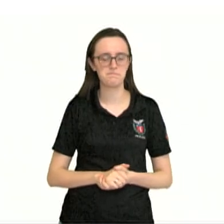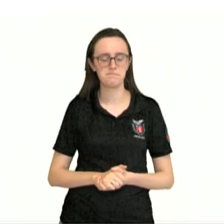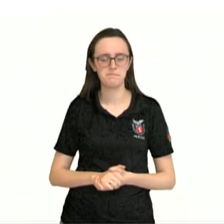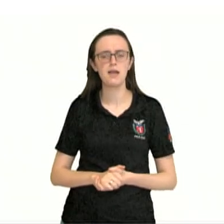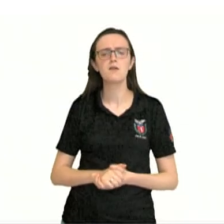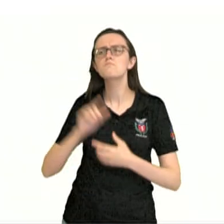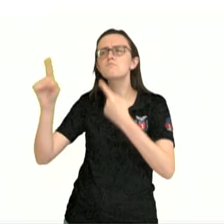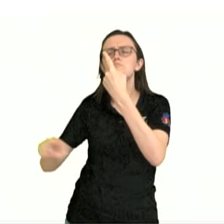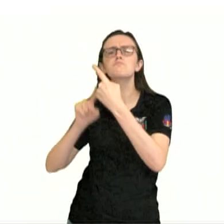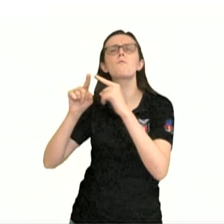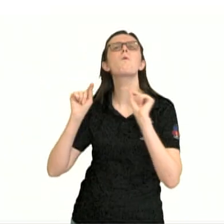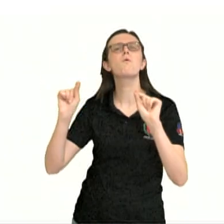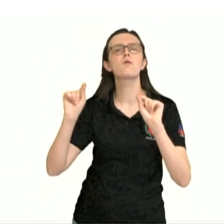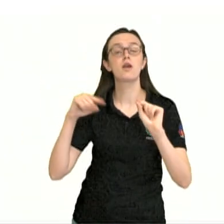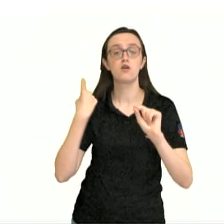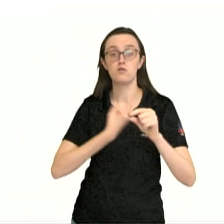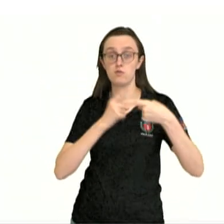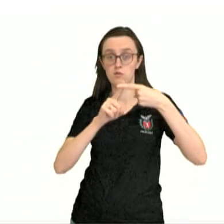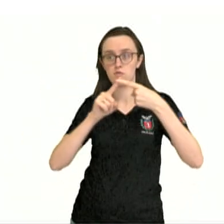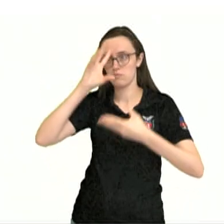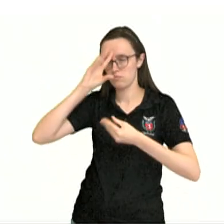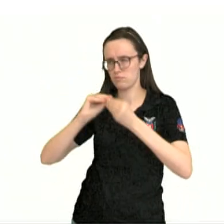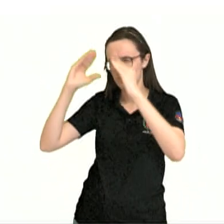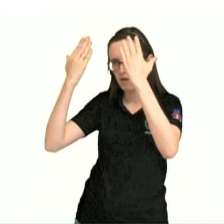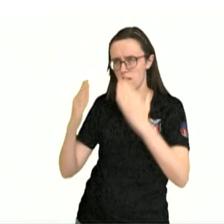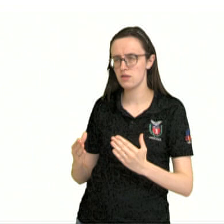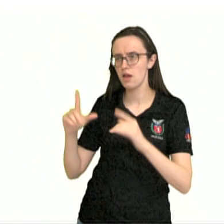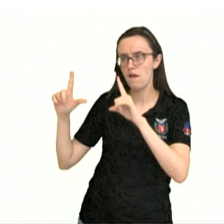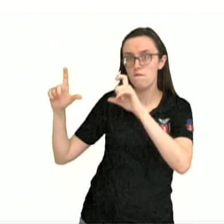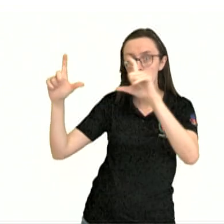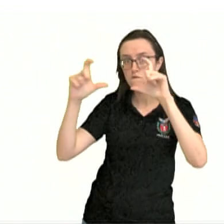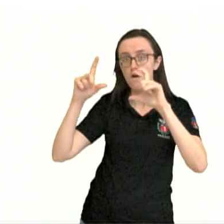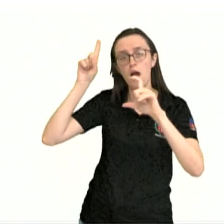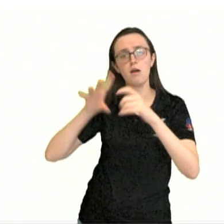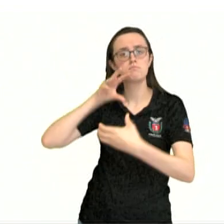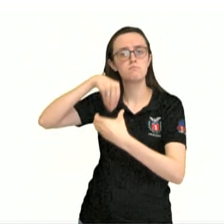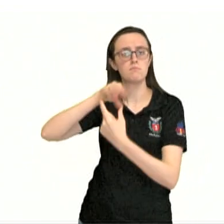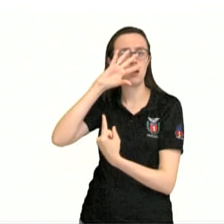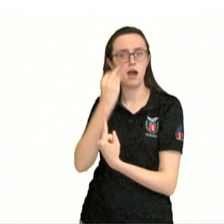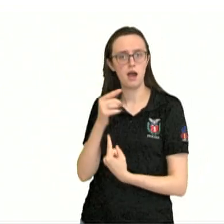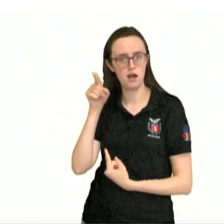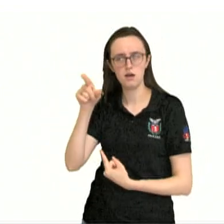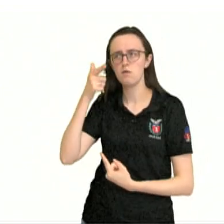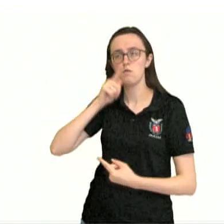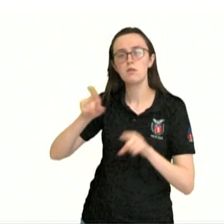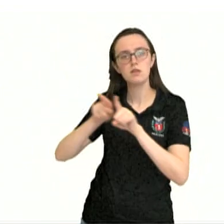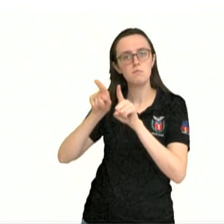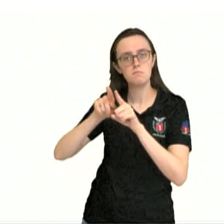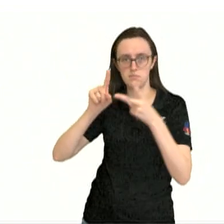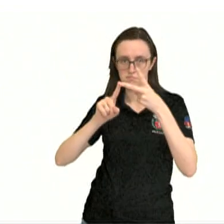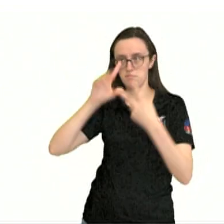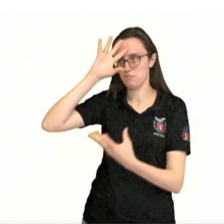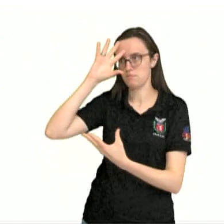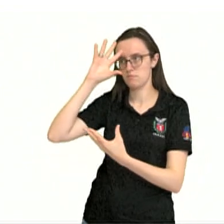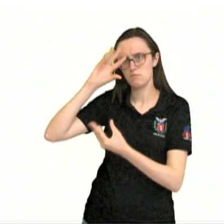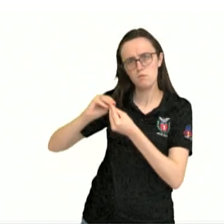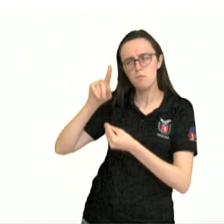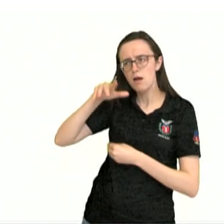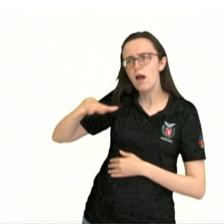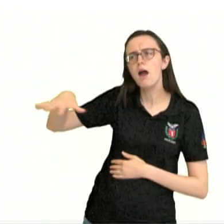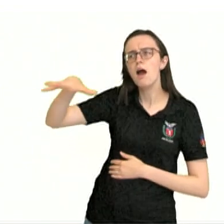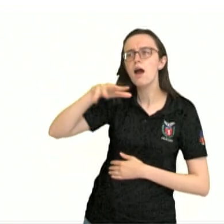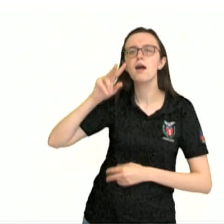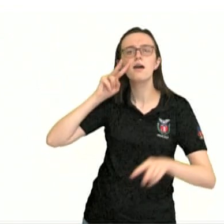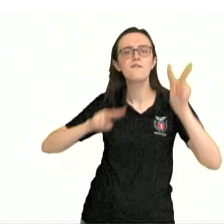Como objetivo, nós vamos compreender e analisar a fotografia como um objeto artístico, compreender a influência da fotografia no campo das